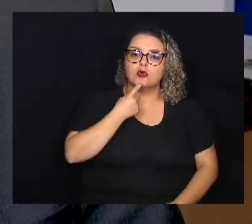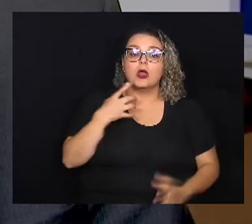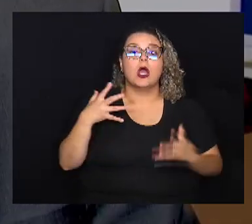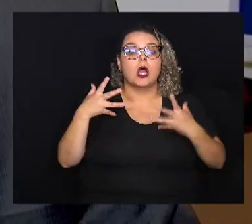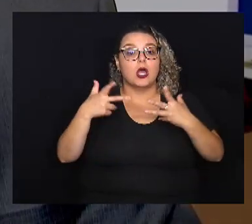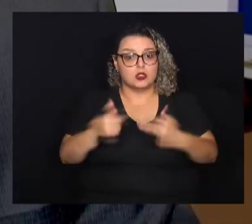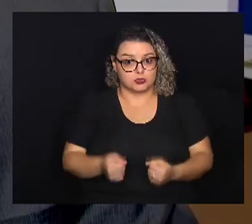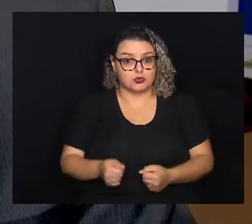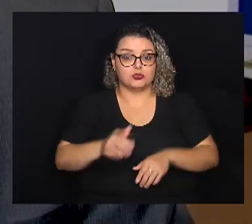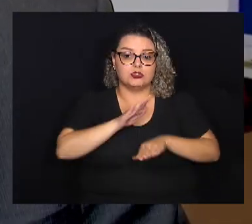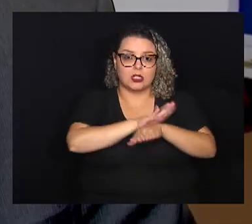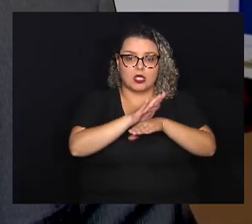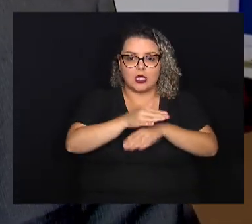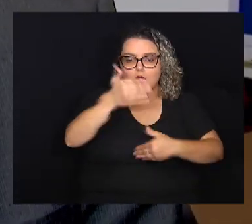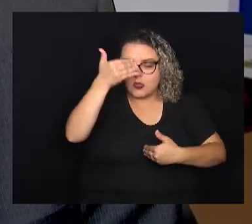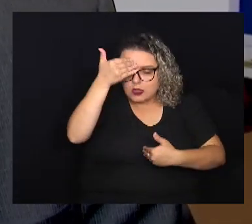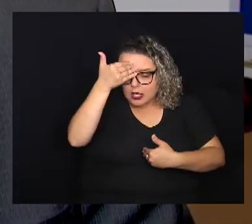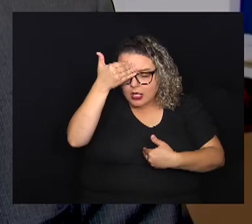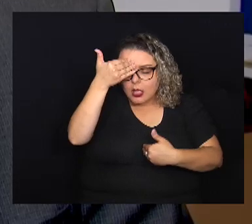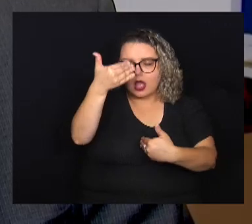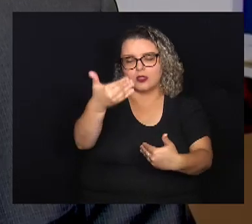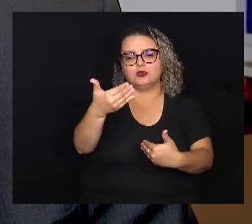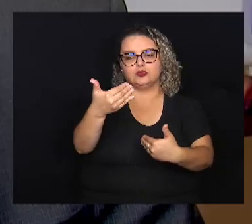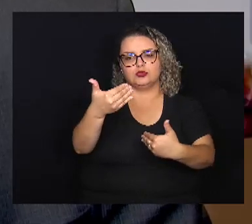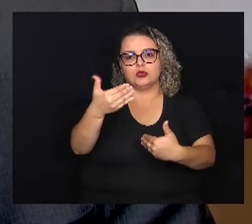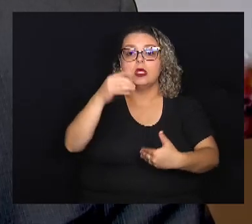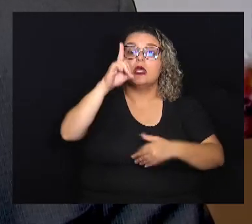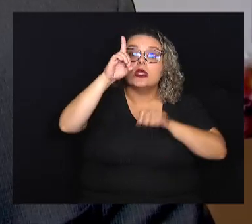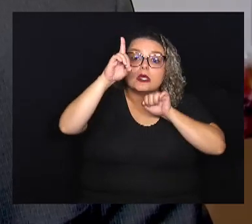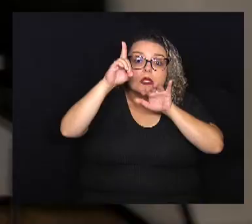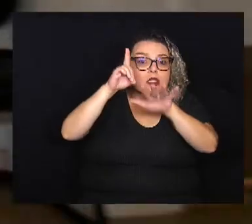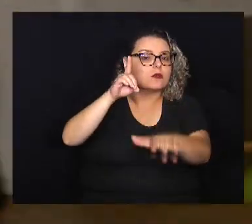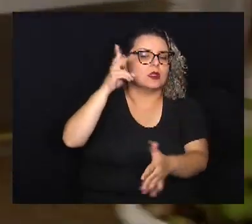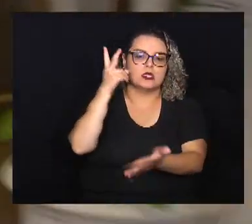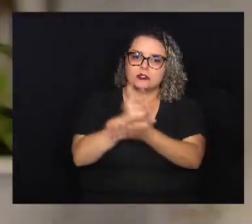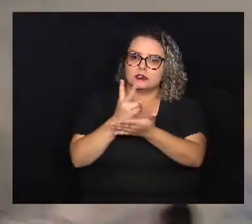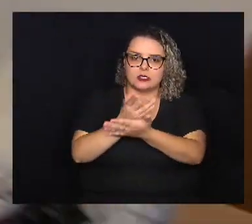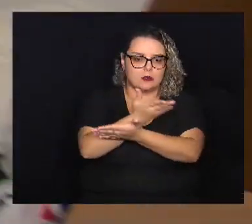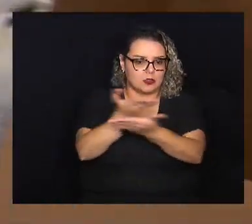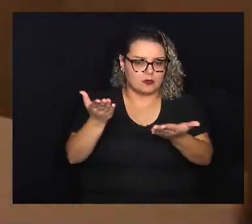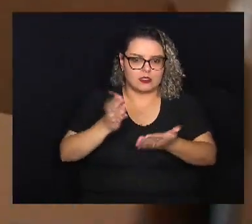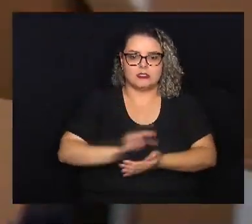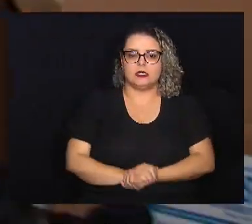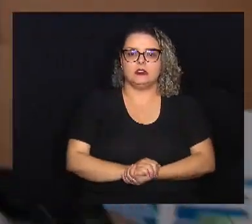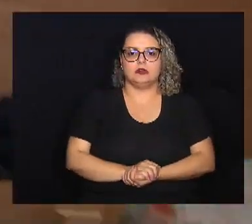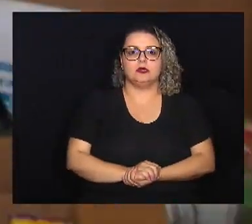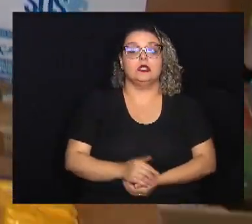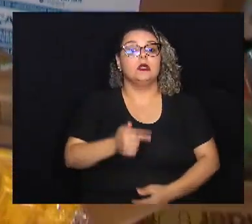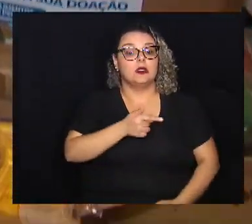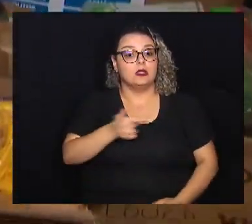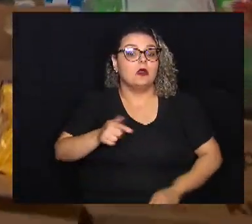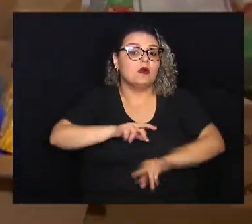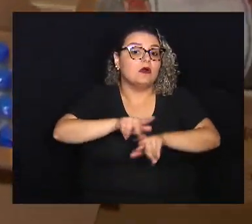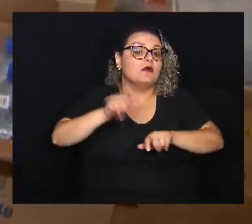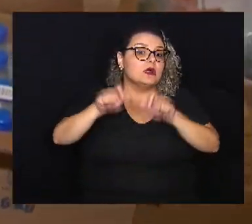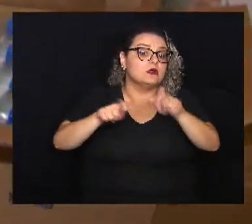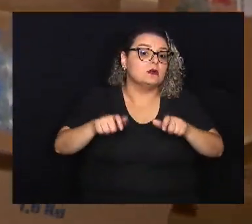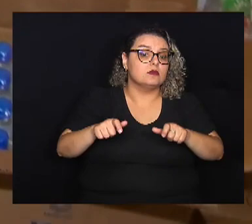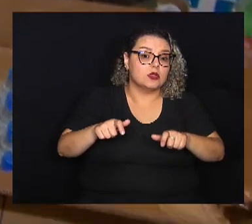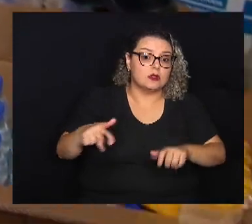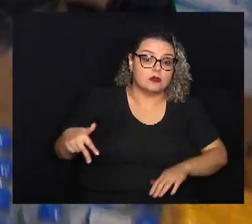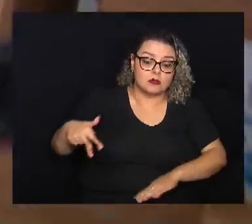aqueles que contribuíram, a nossa gratidão e que Deus abençoe sempre vocês. Durante a semana, muita gente veio até a Câmara